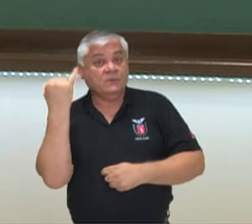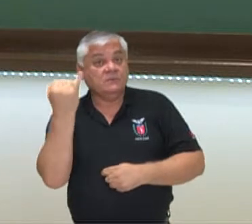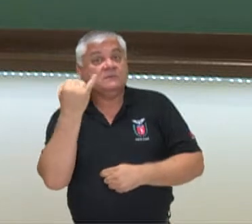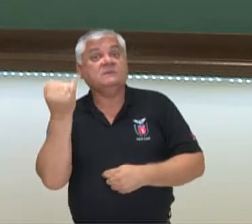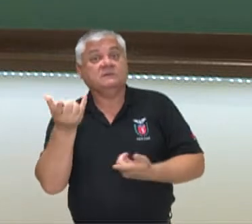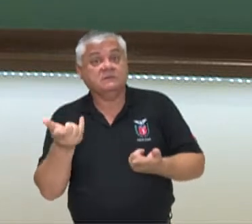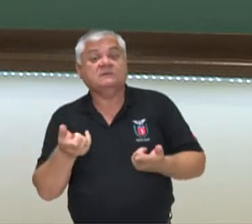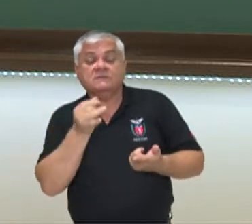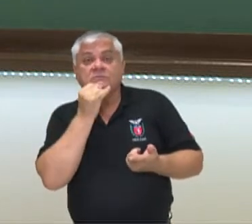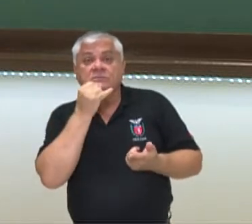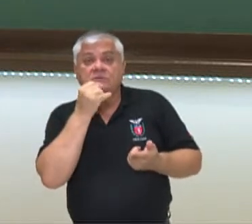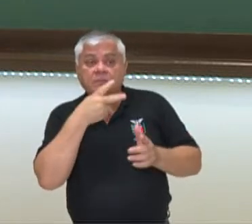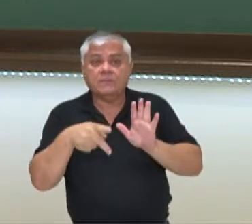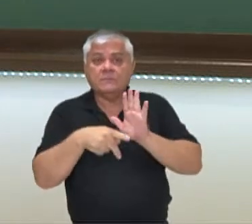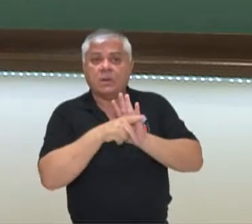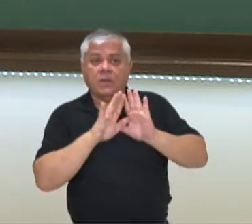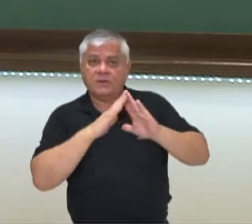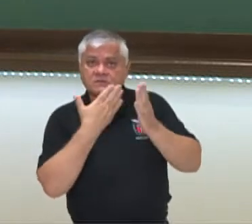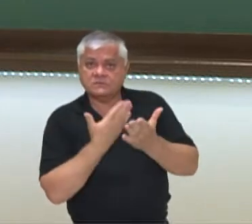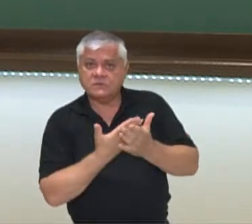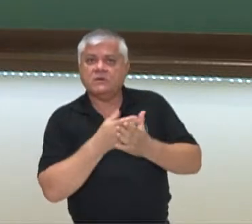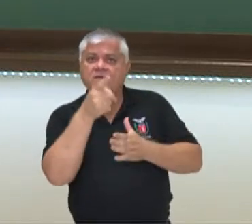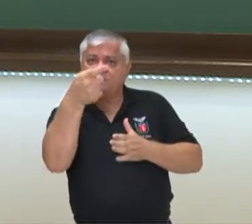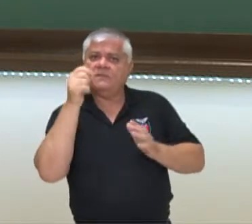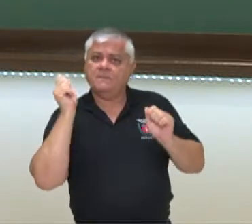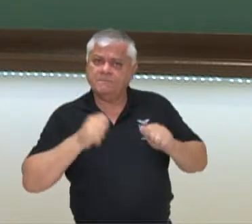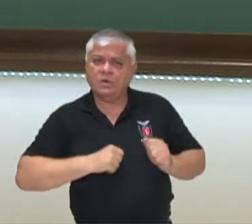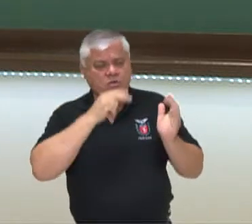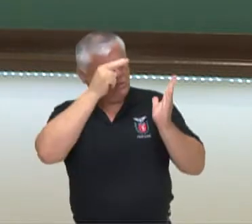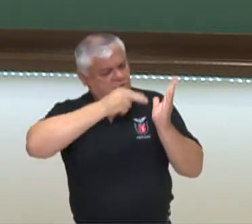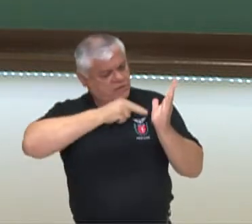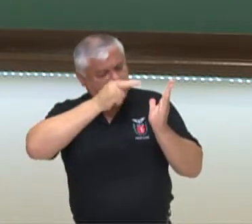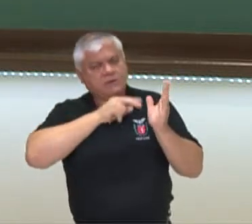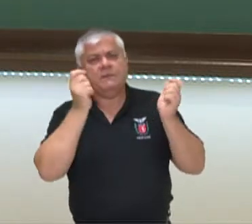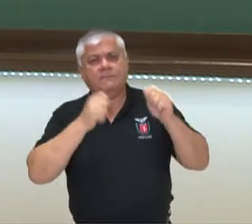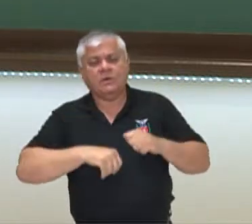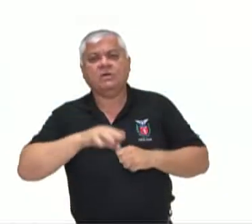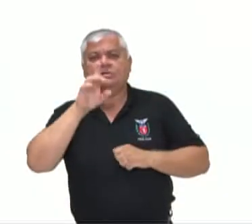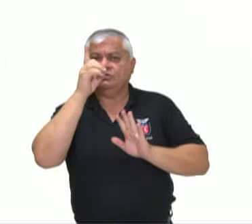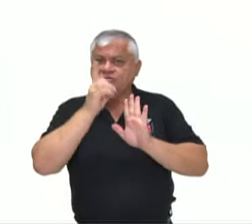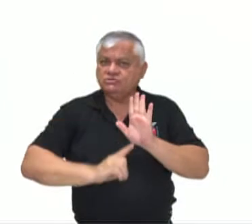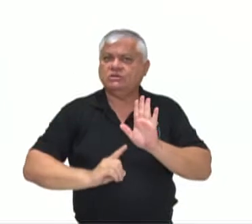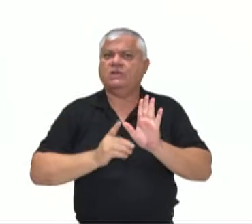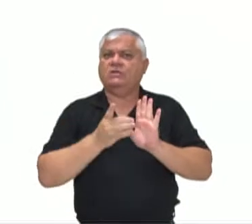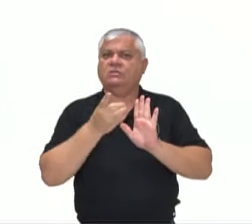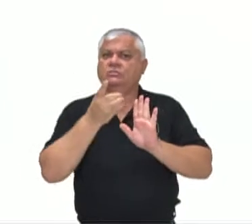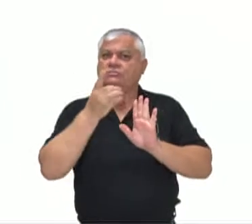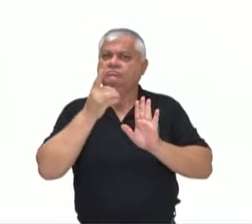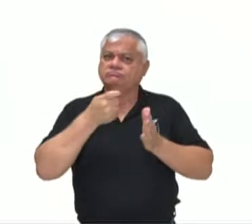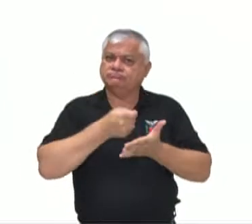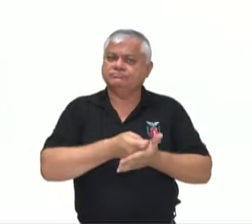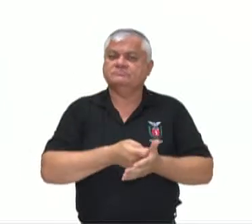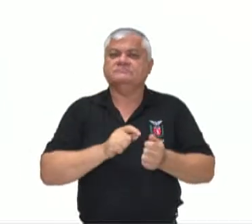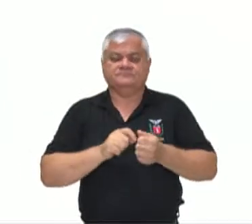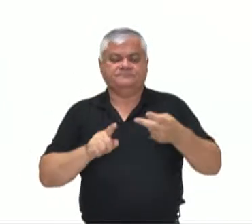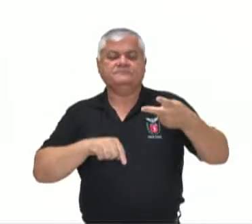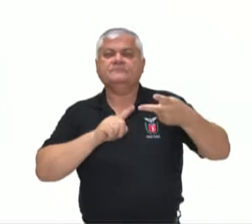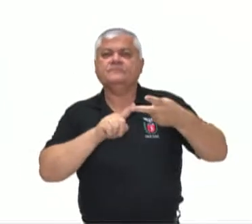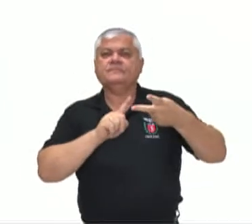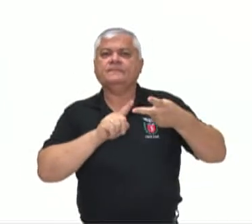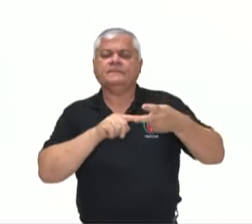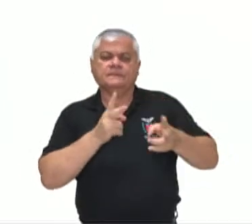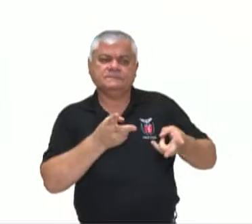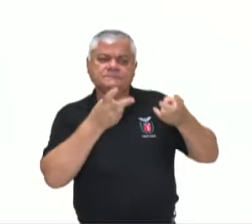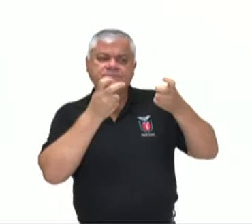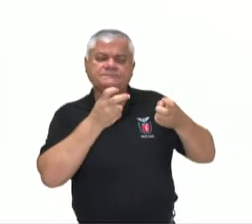né, da sua escola, que você pode conhecê-lo e que tem os seus direitos e deveres. Identificar os valores éticos, né, para